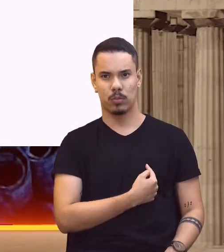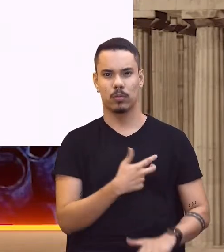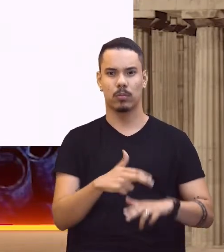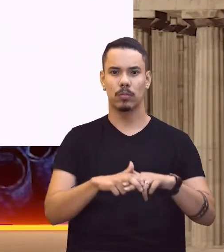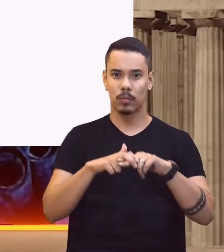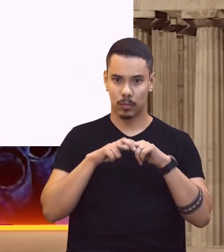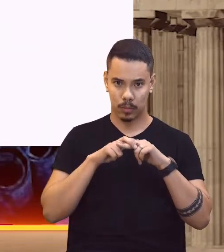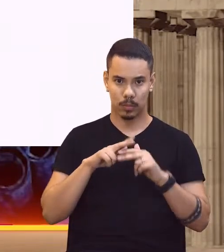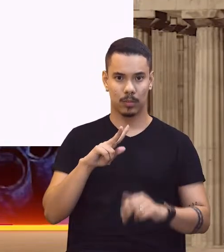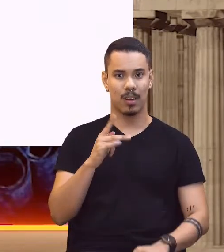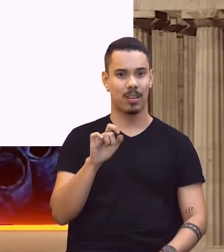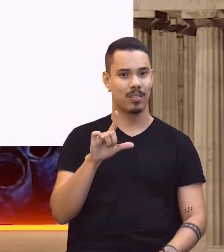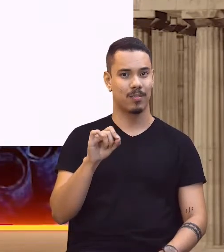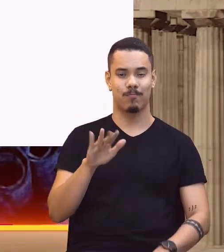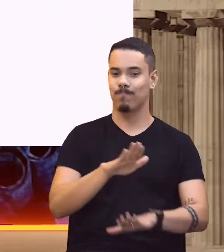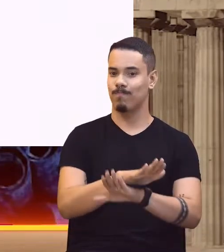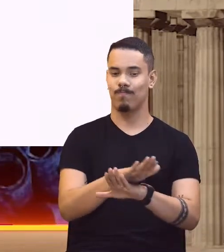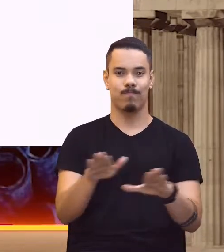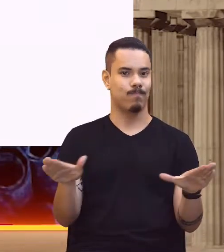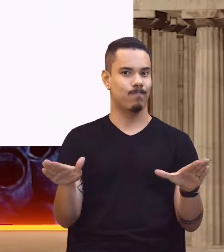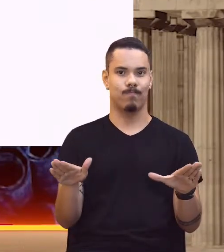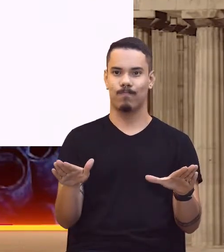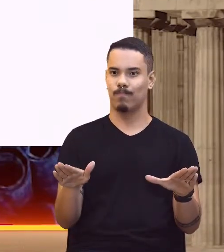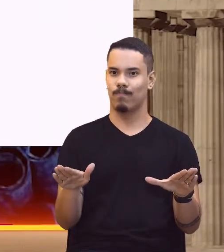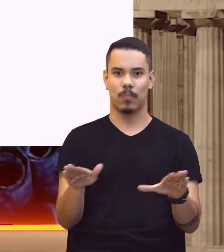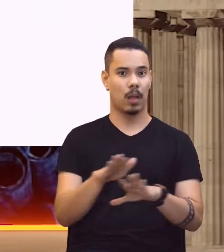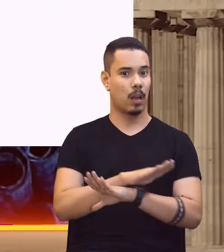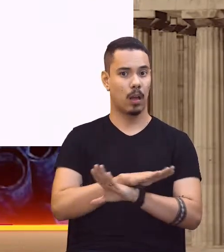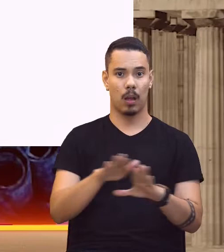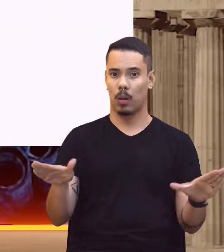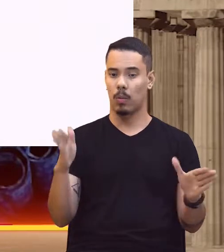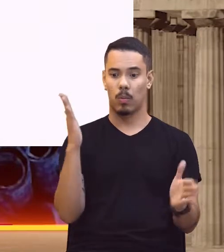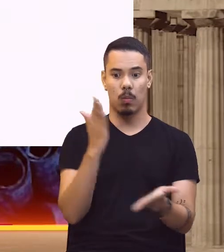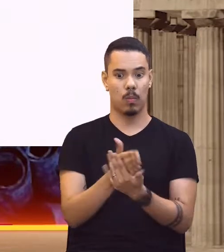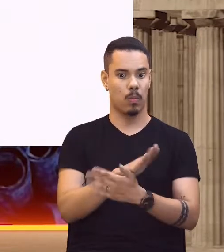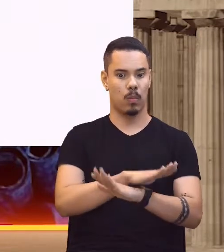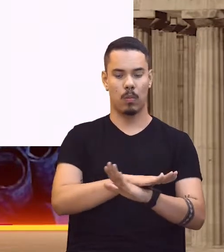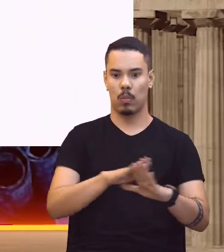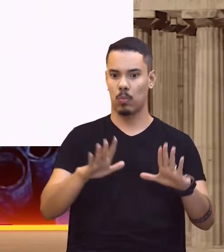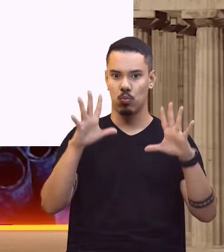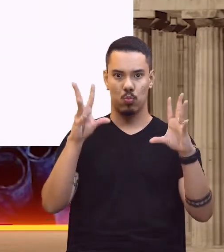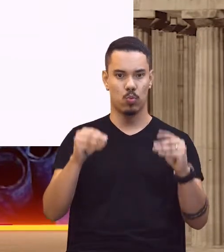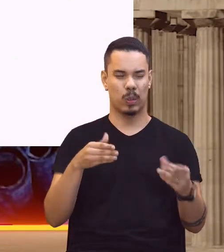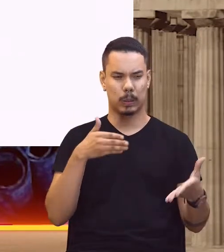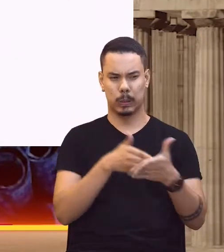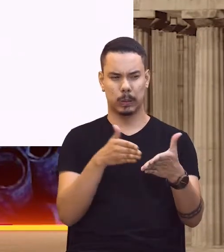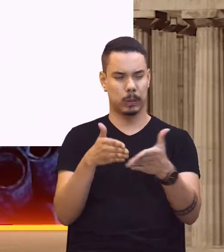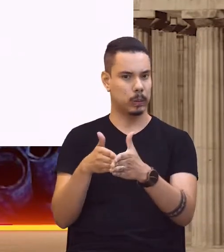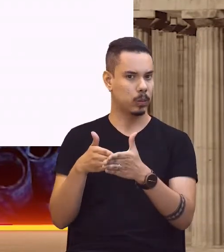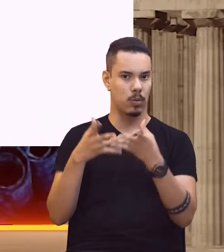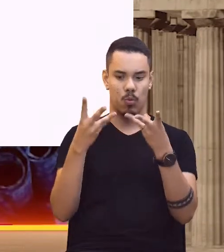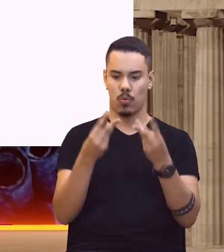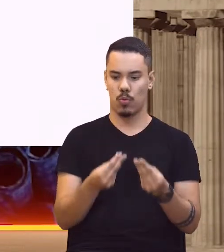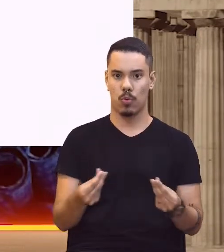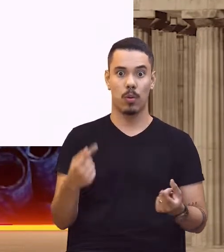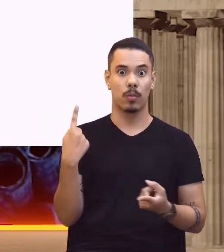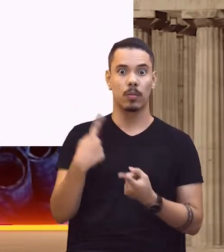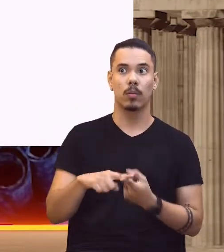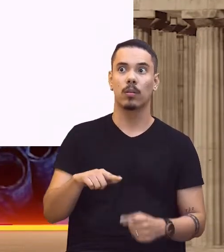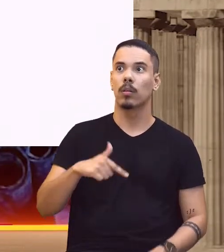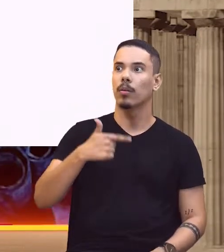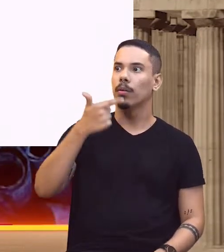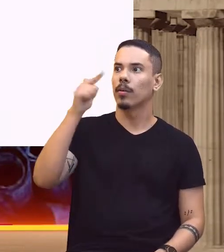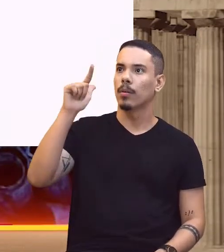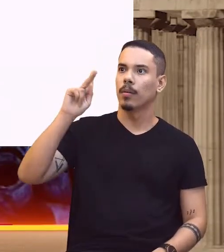com tudo isso. Acaba com essas barreiras, porque diversos outros países, diversas outras